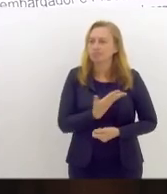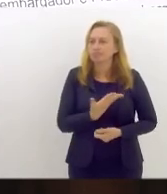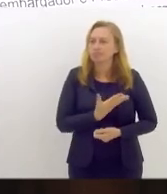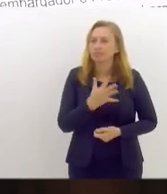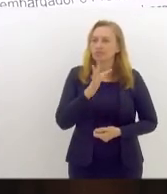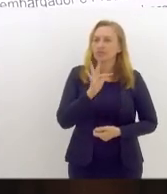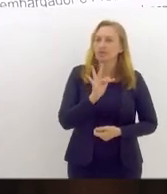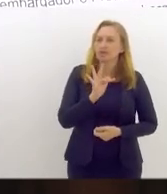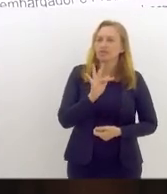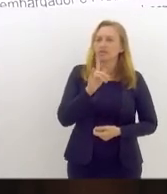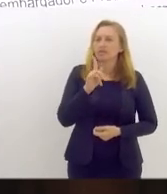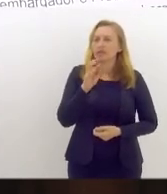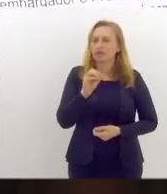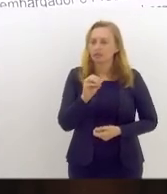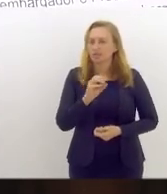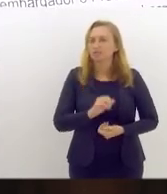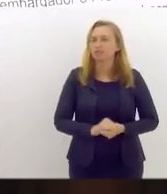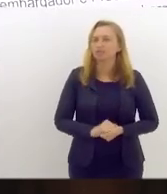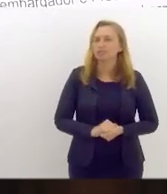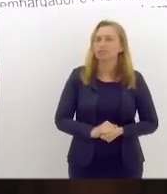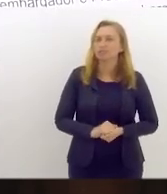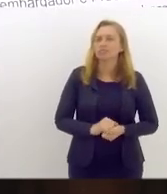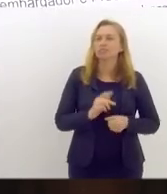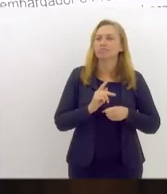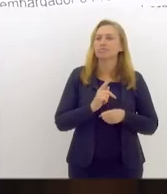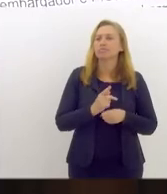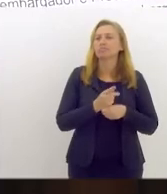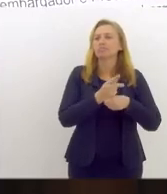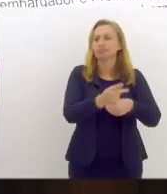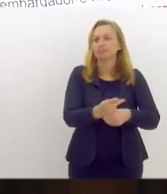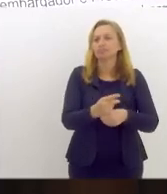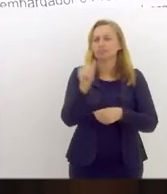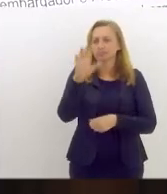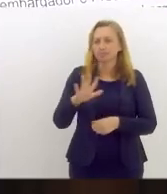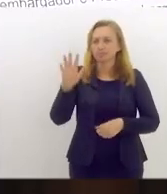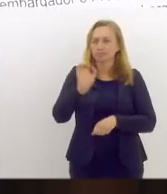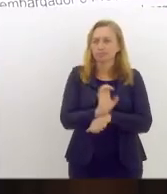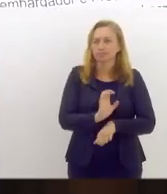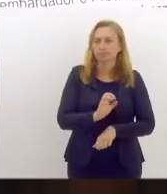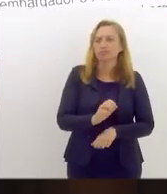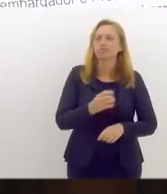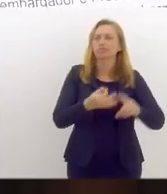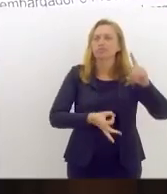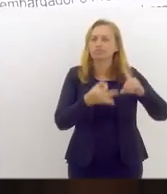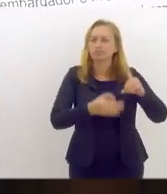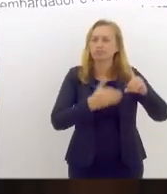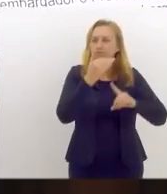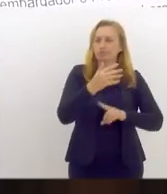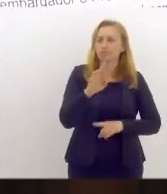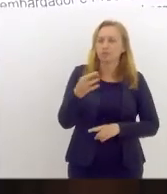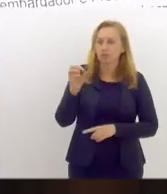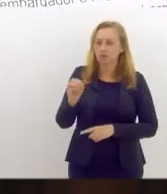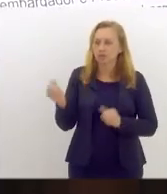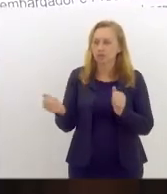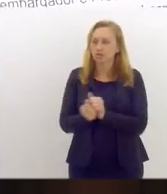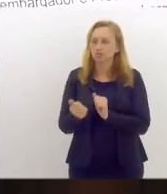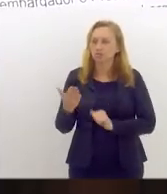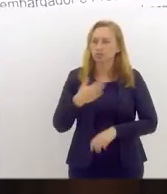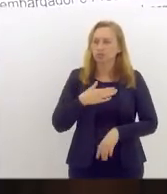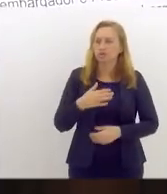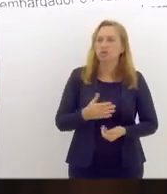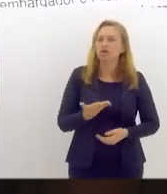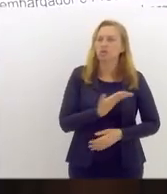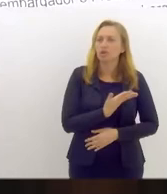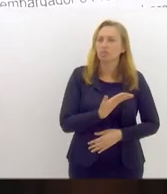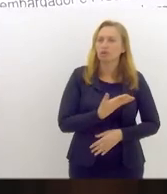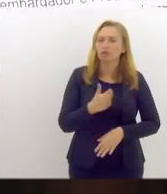vilermann é um querido amigo sou Procurador Geral do Estado o nosso Desembargador Ricardo Rodrigues Cardoso que está aqui meio lado meu amigo